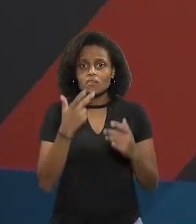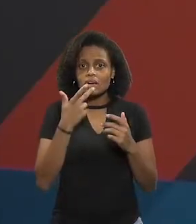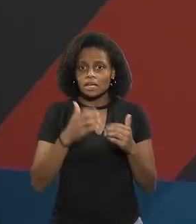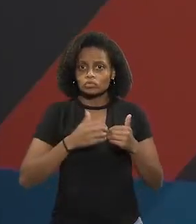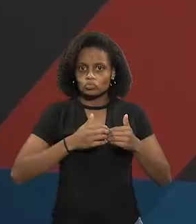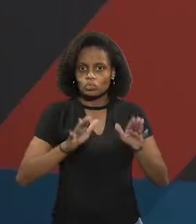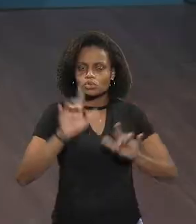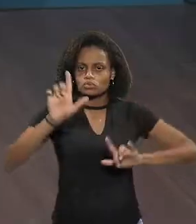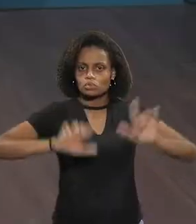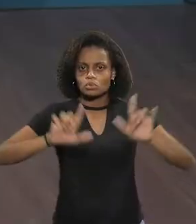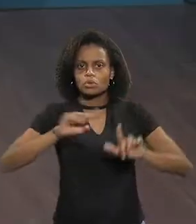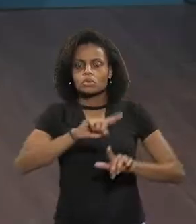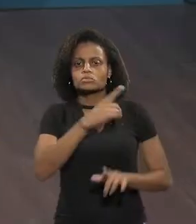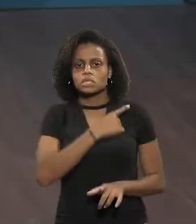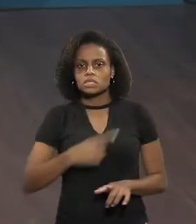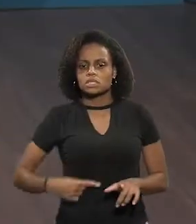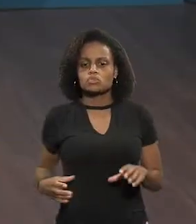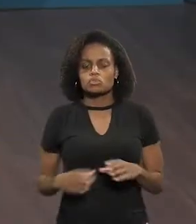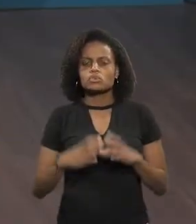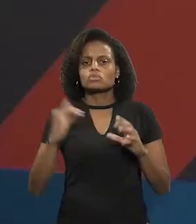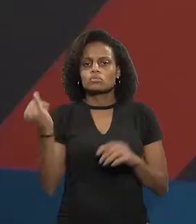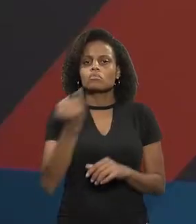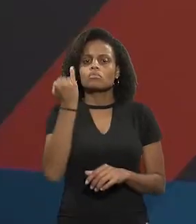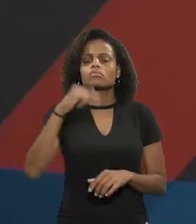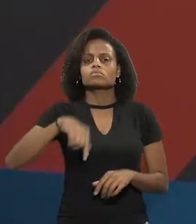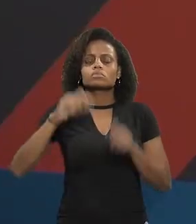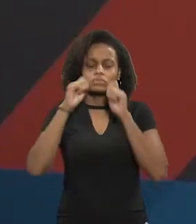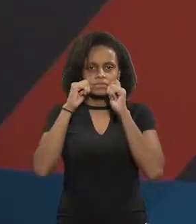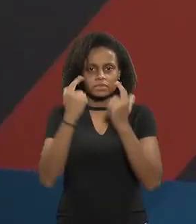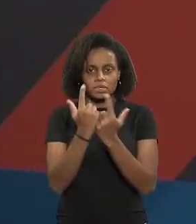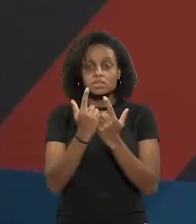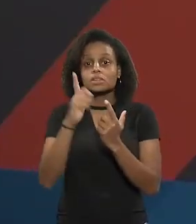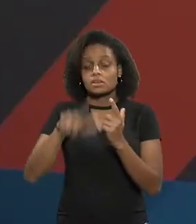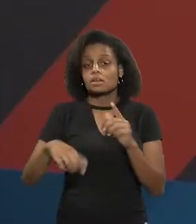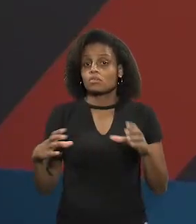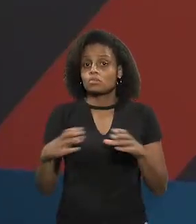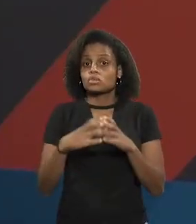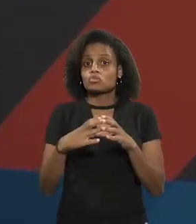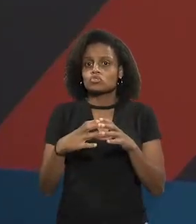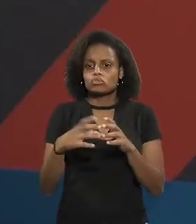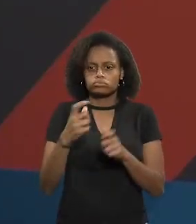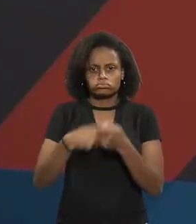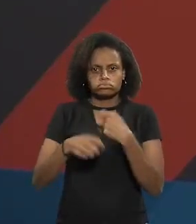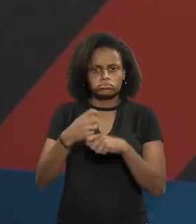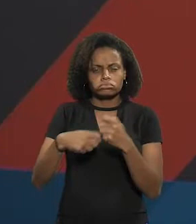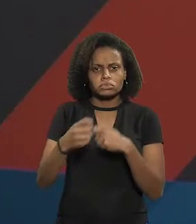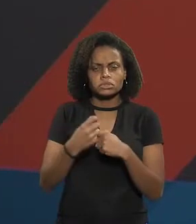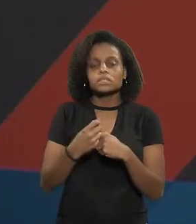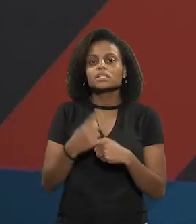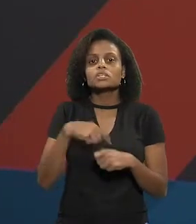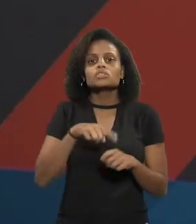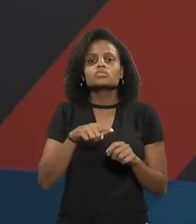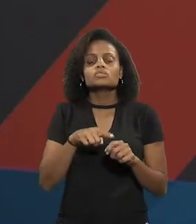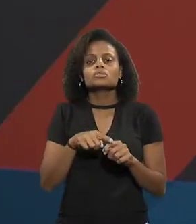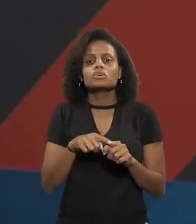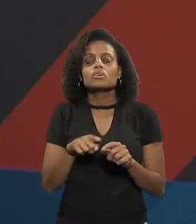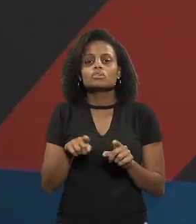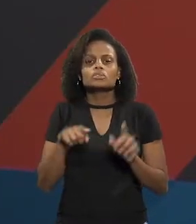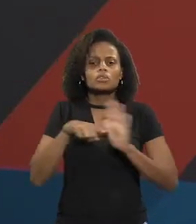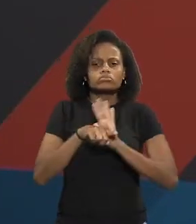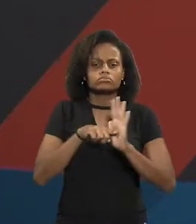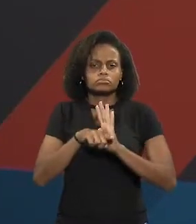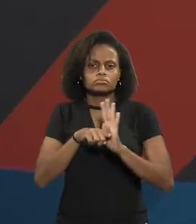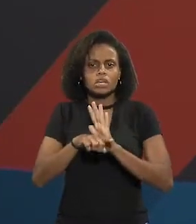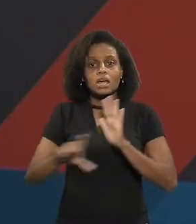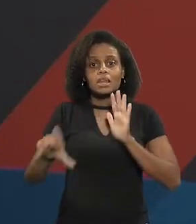do programa, hoje o senhor preside uma das comissões mais importantes da Casa, que é a Comissão de Orçamento, que nós já estamos em fase da discussão